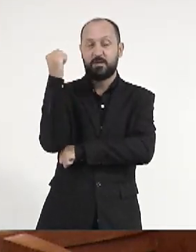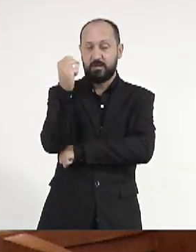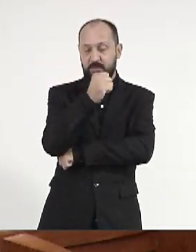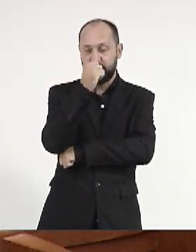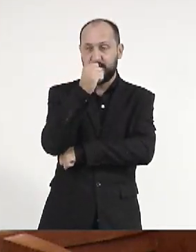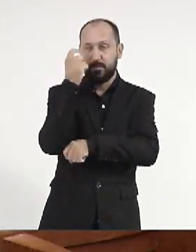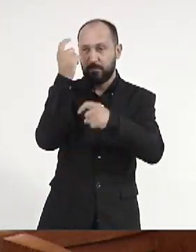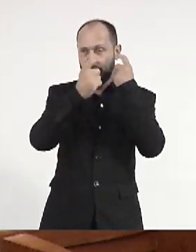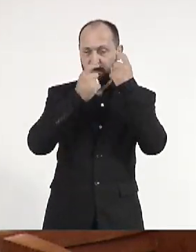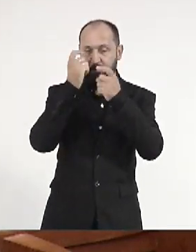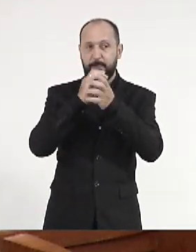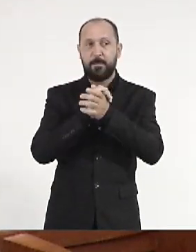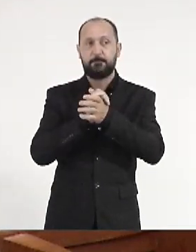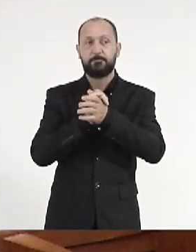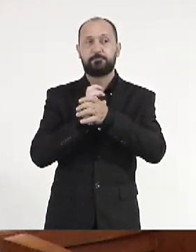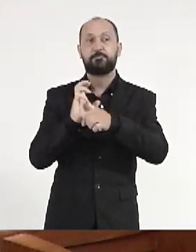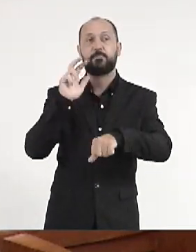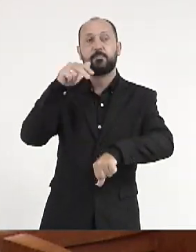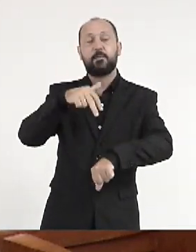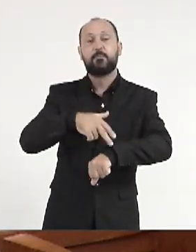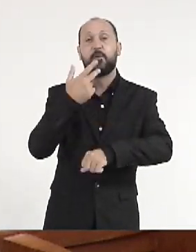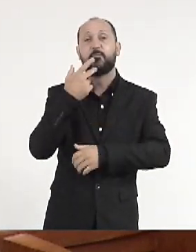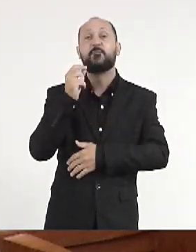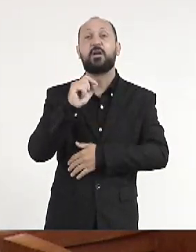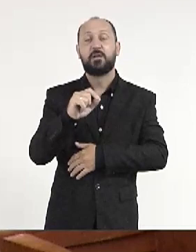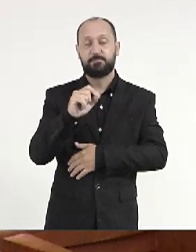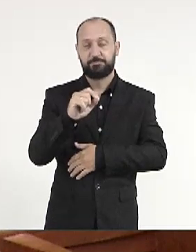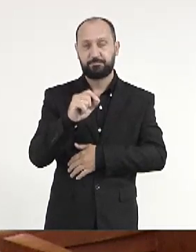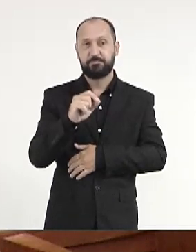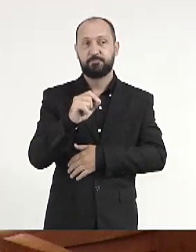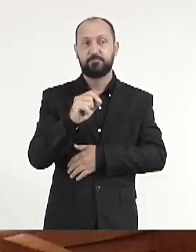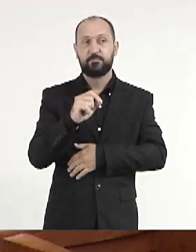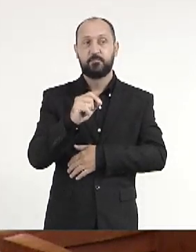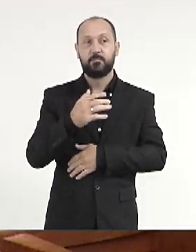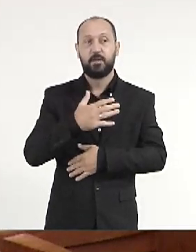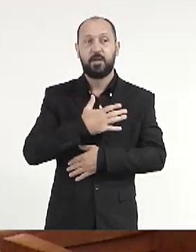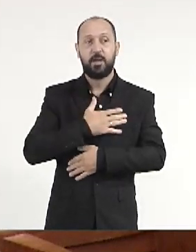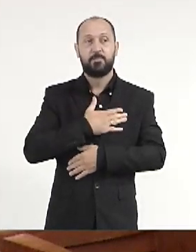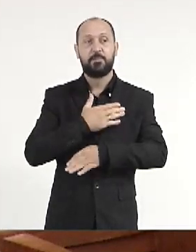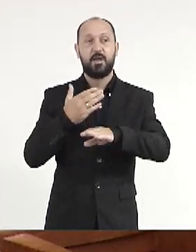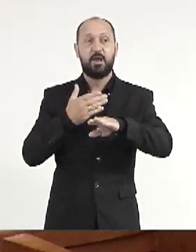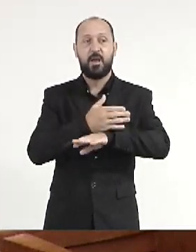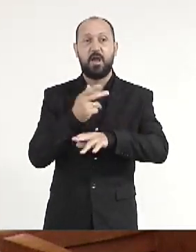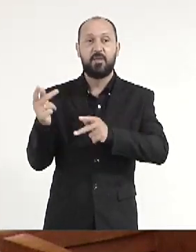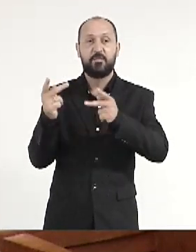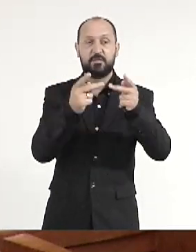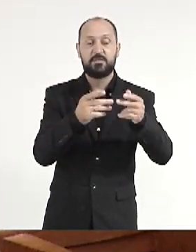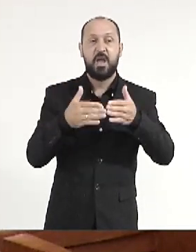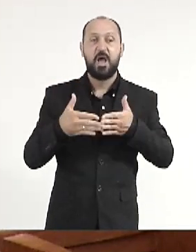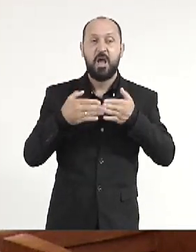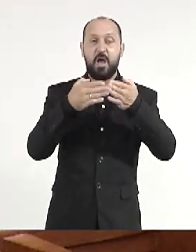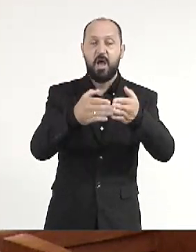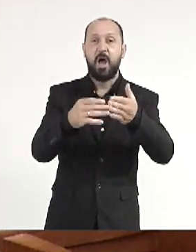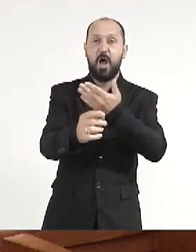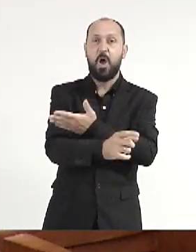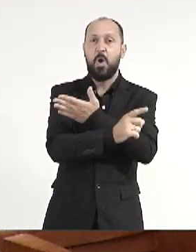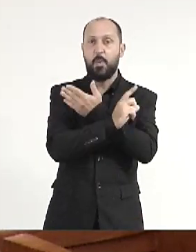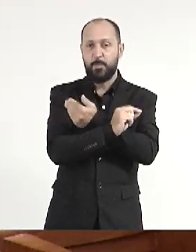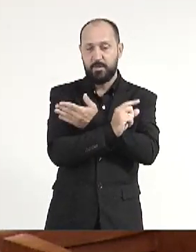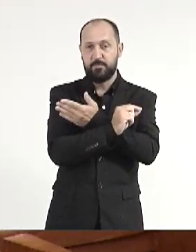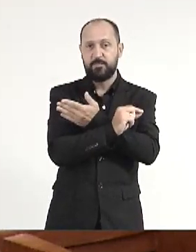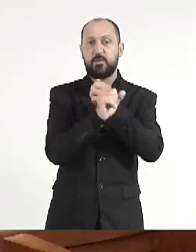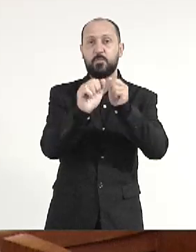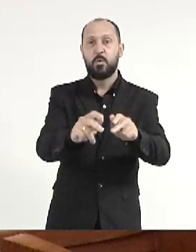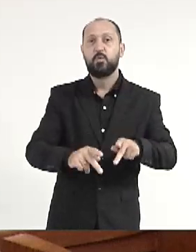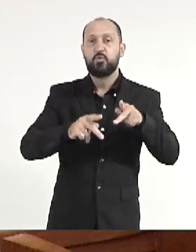extremamente preocupante. Mas eu vim aqui também para falar sobre a minha visita a Corumbá, ao Pantanal, e sobre uma